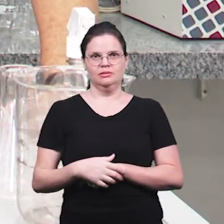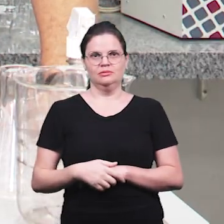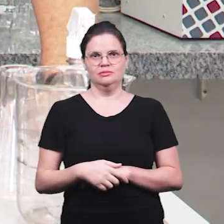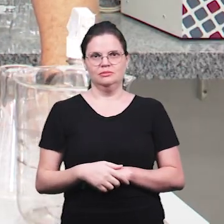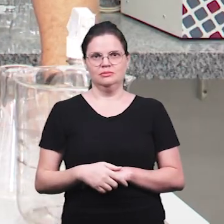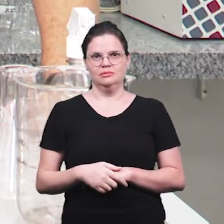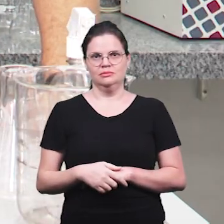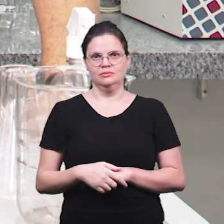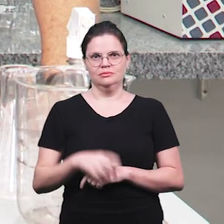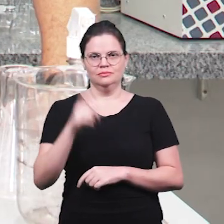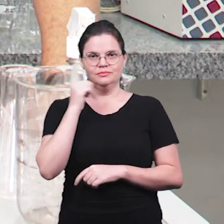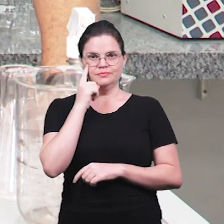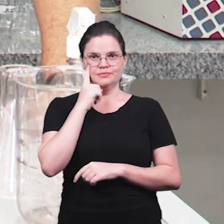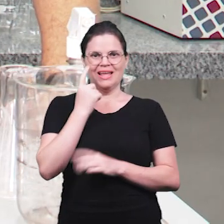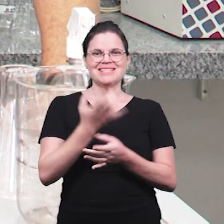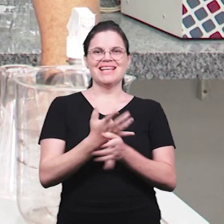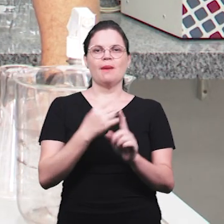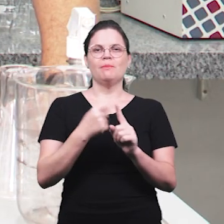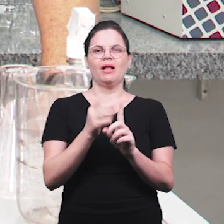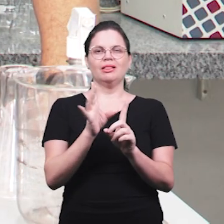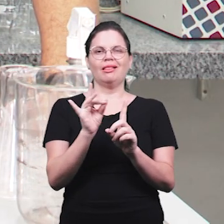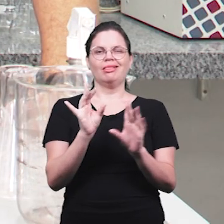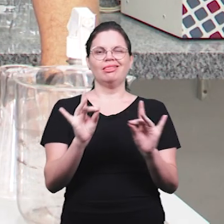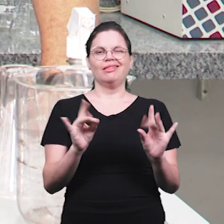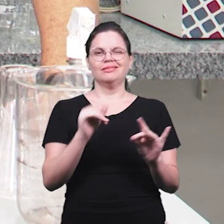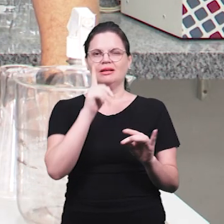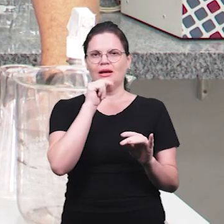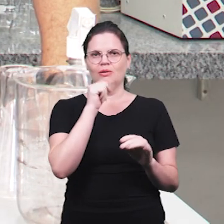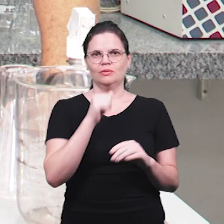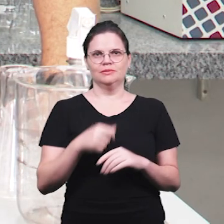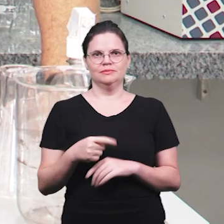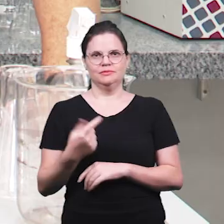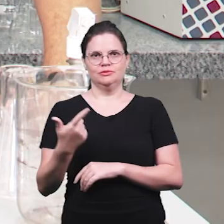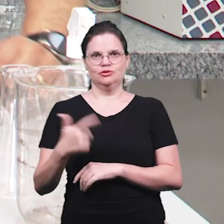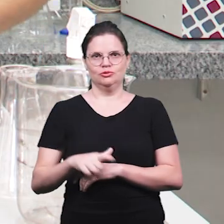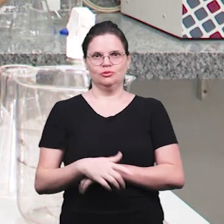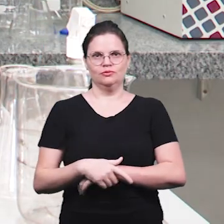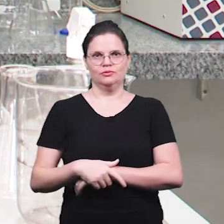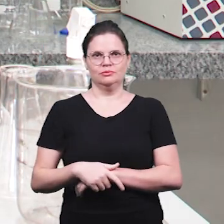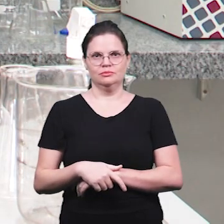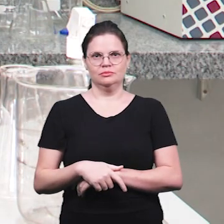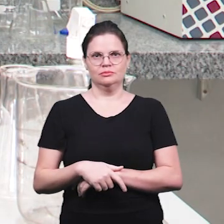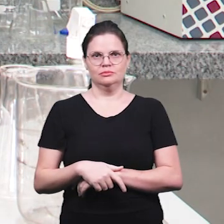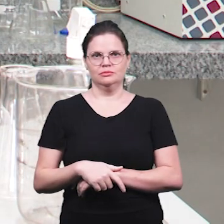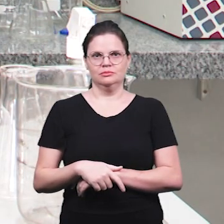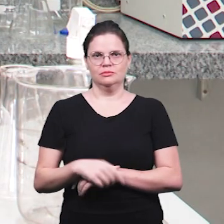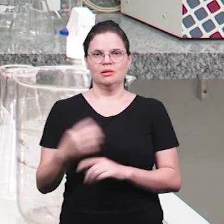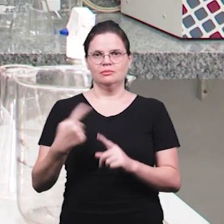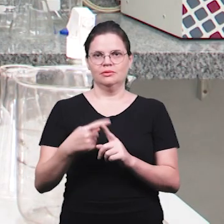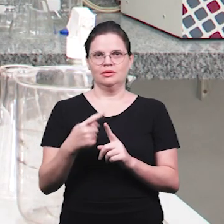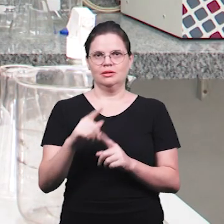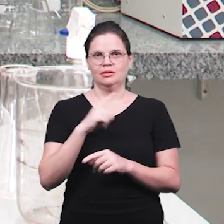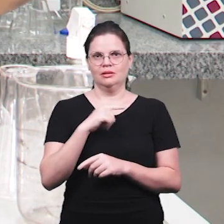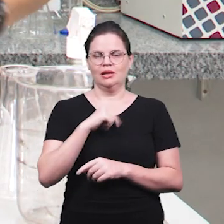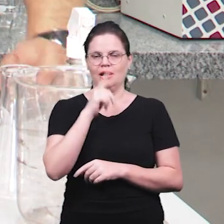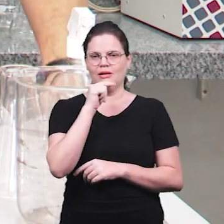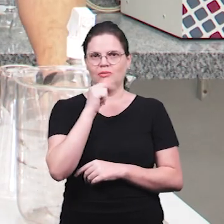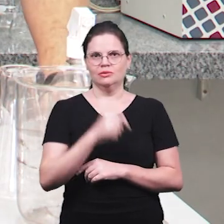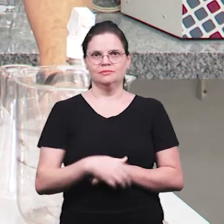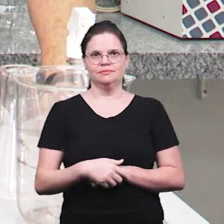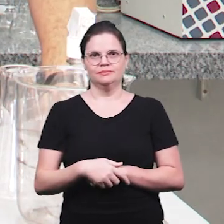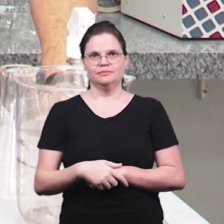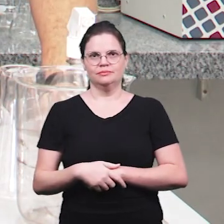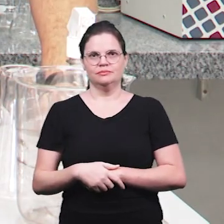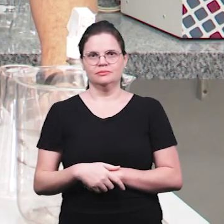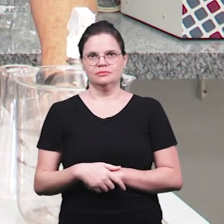maçarico, que é um maçarico de eletrônica. Porque senão ela não acende, né? Como ela está molhada, se não